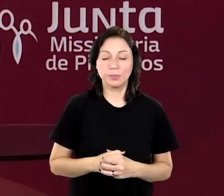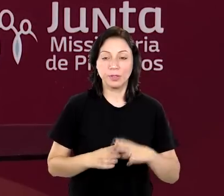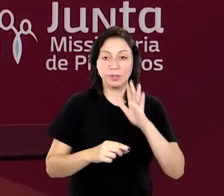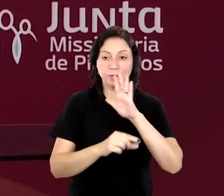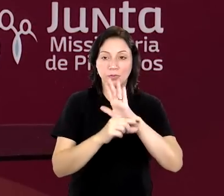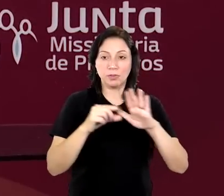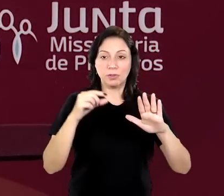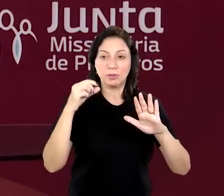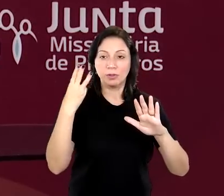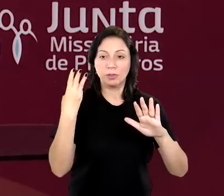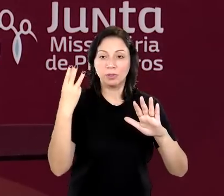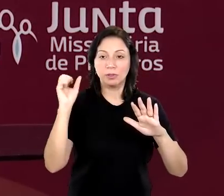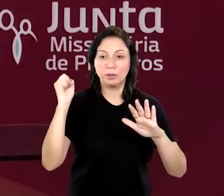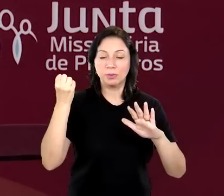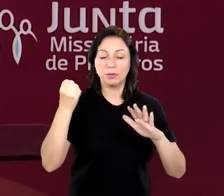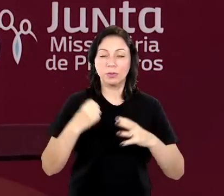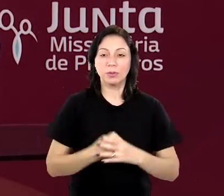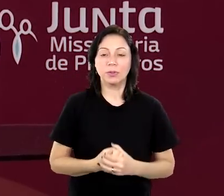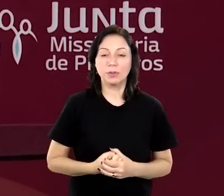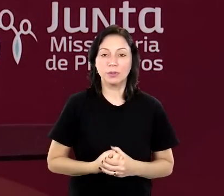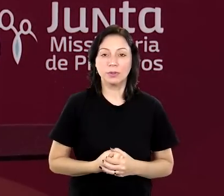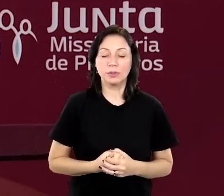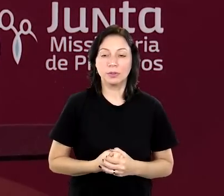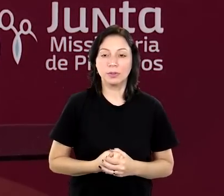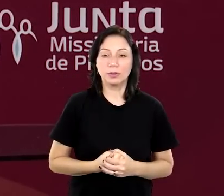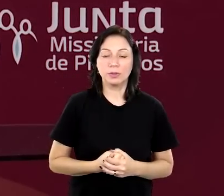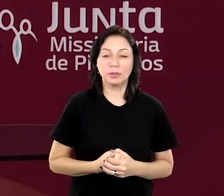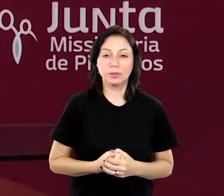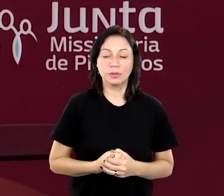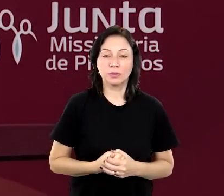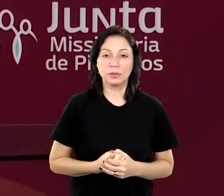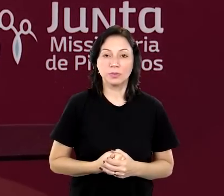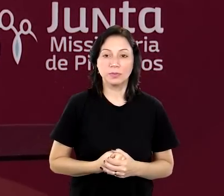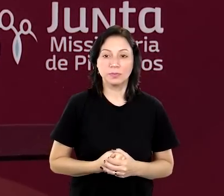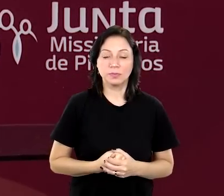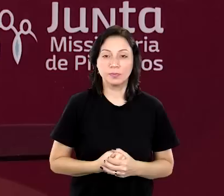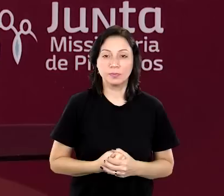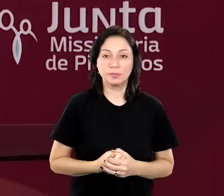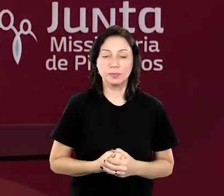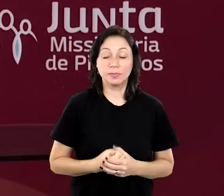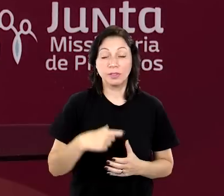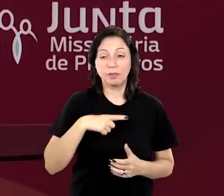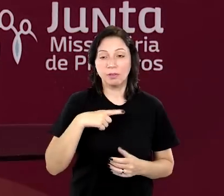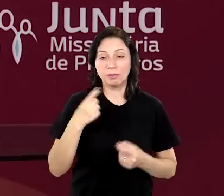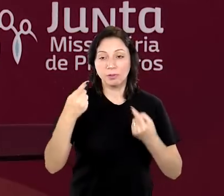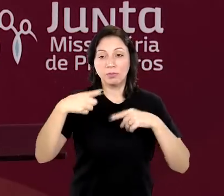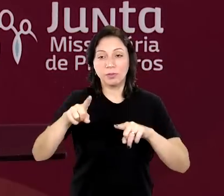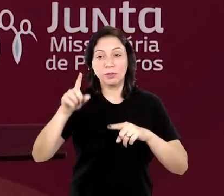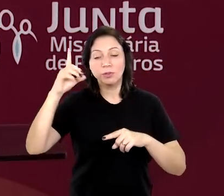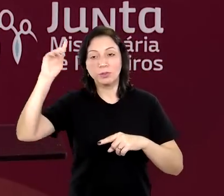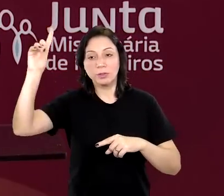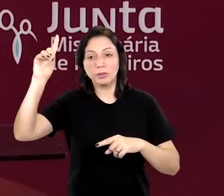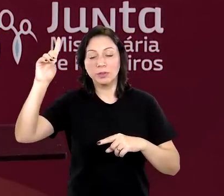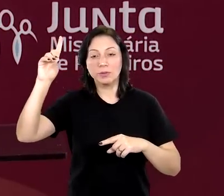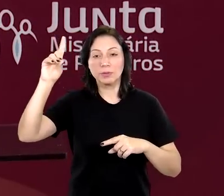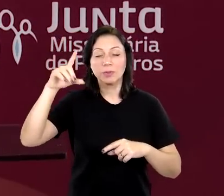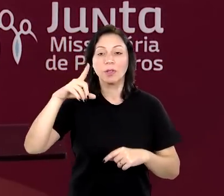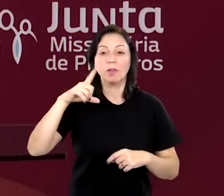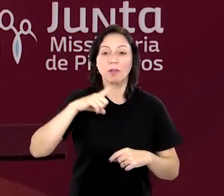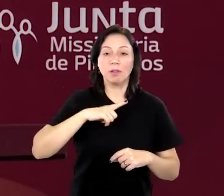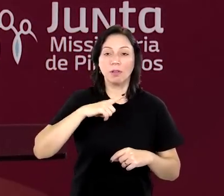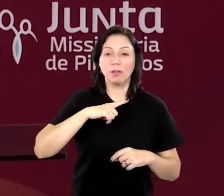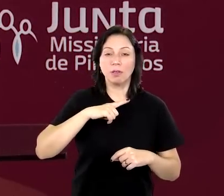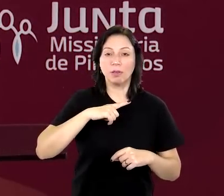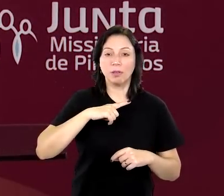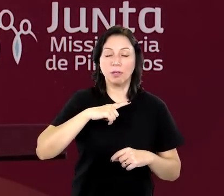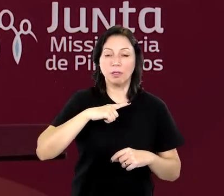versículo 38. Que eu pedi para vocês lerem. Nós temos o desafio de Deus, nós temos a